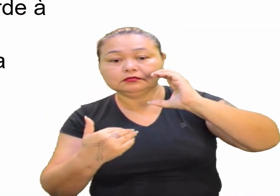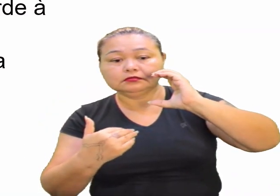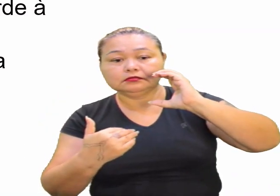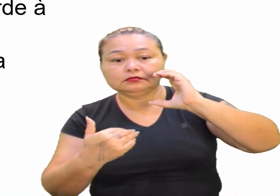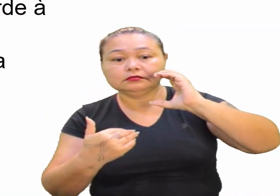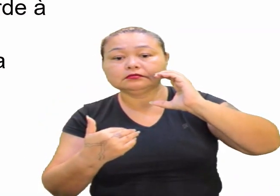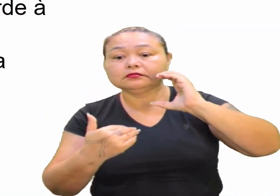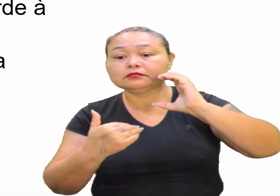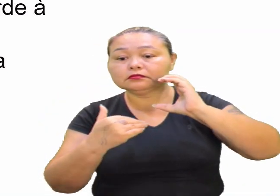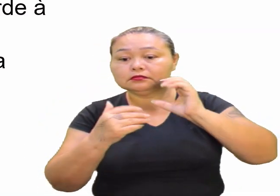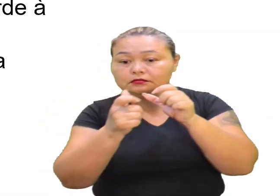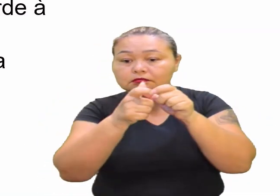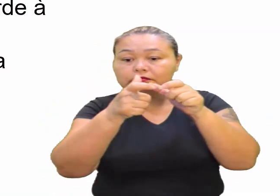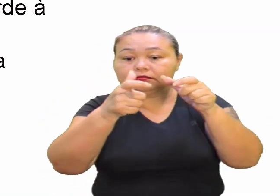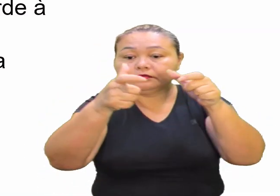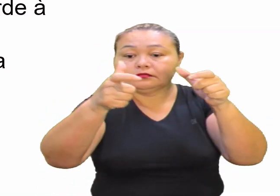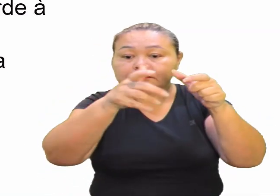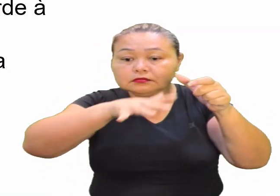Dominância